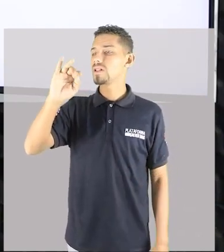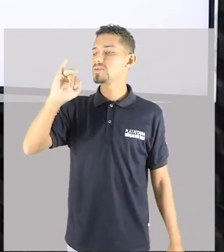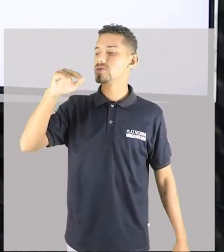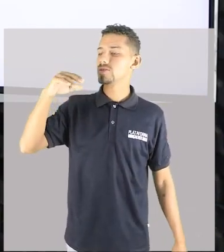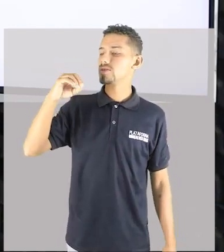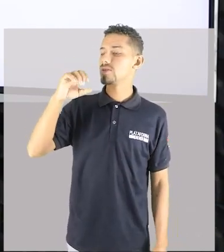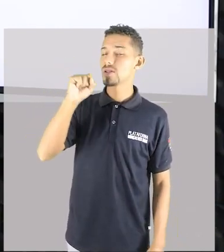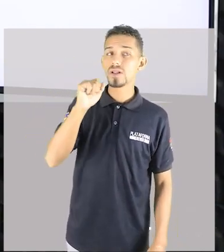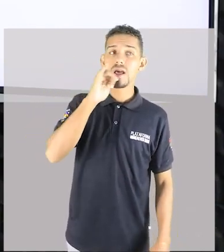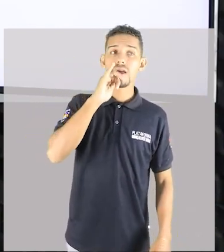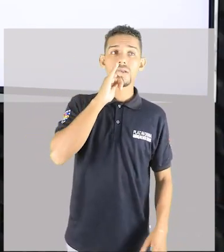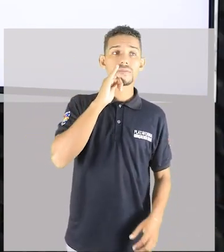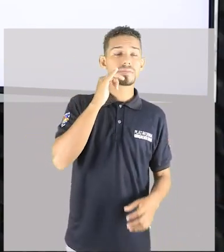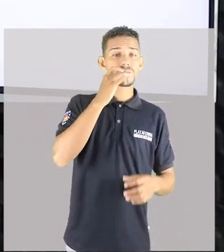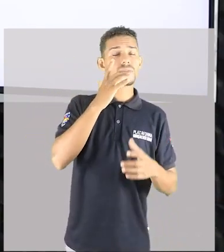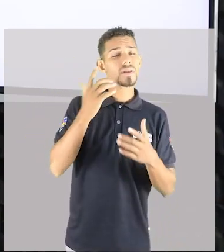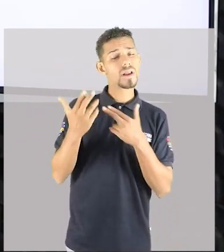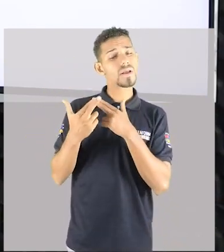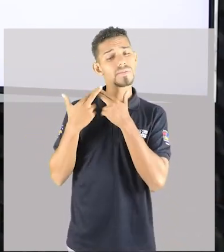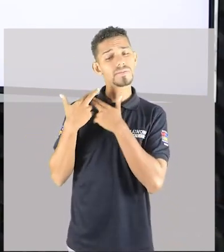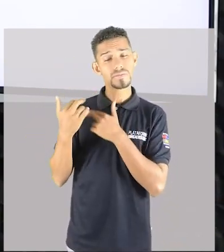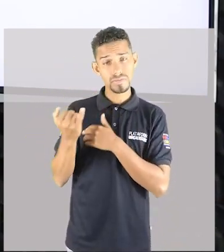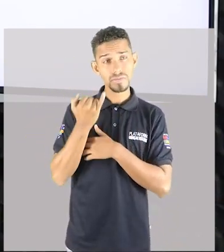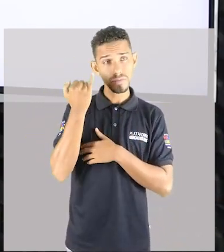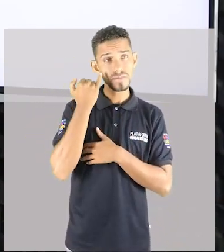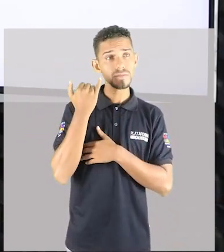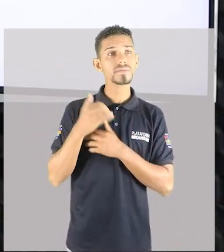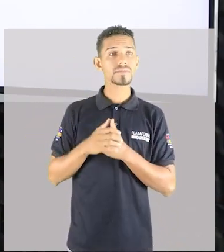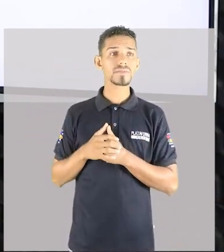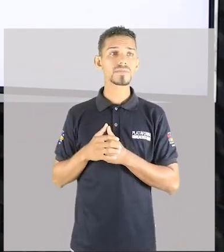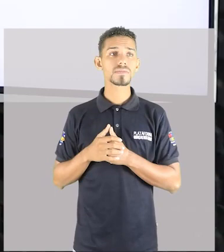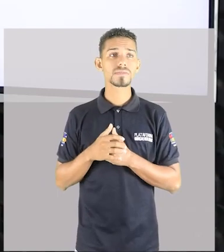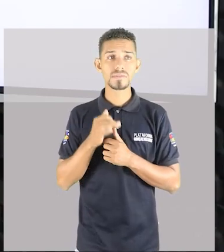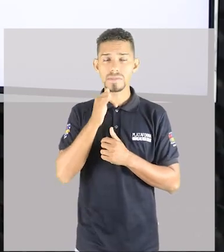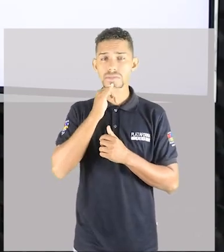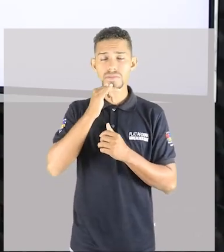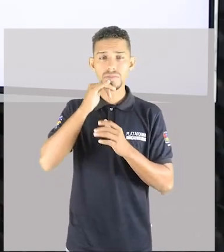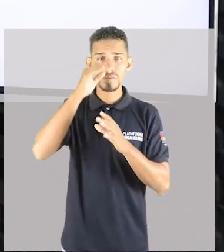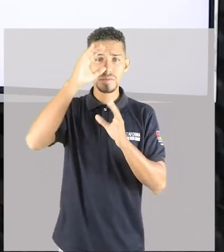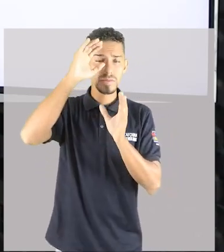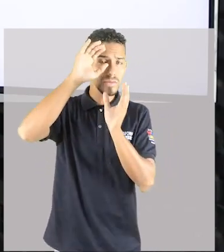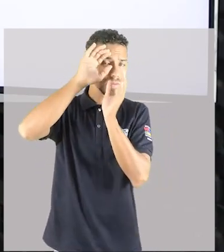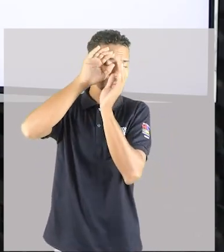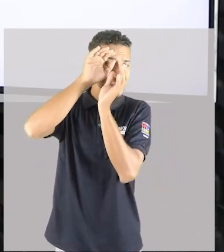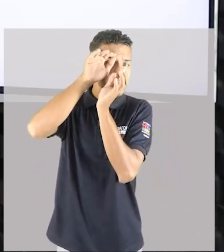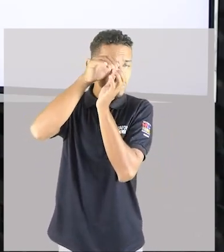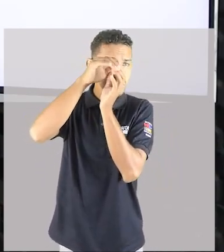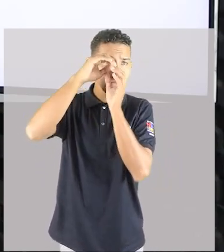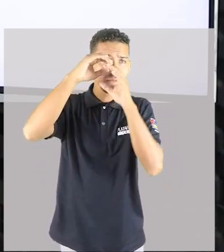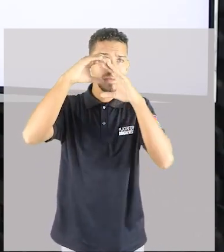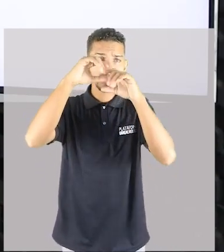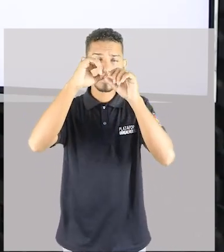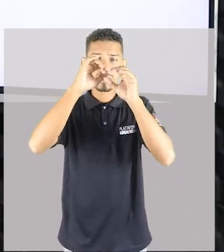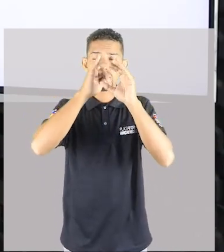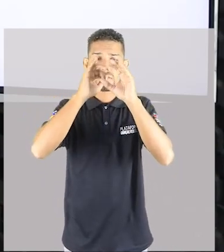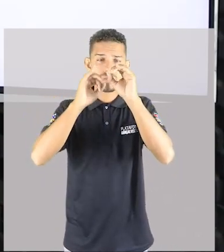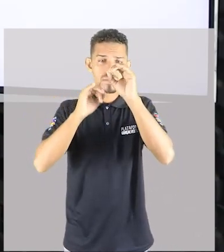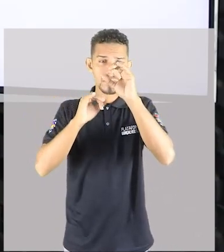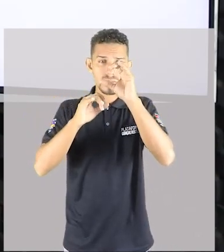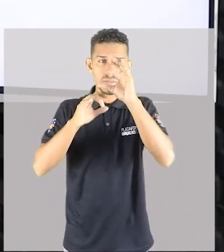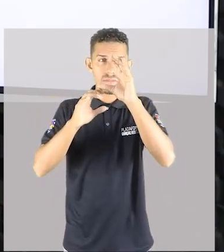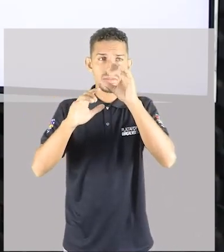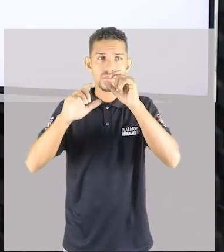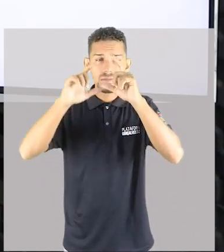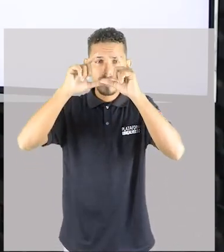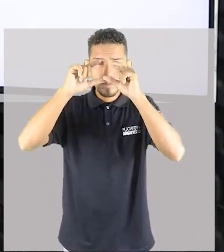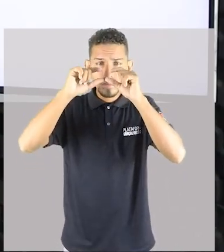uns músculozinhos, gente, que tem uma função muito importante, de regular os raios dessa